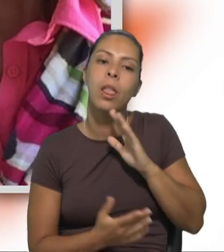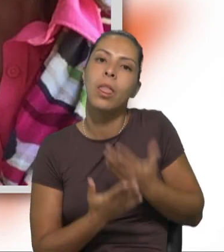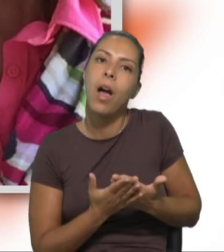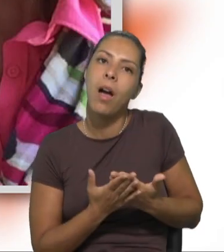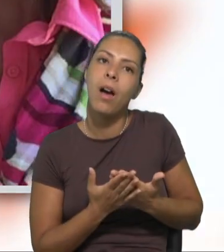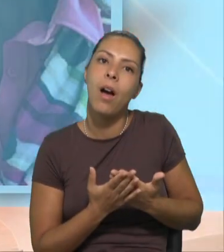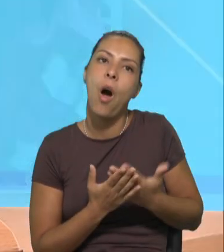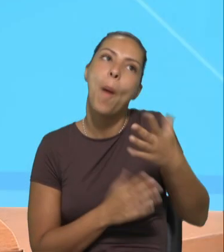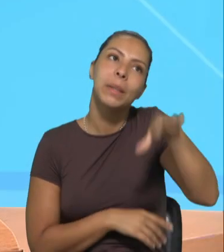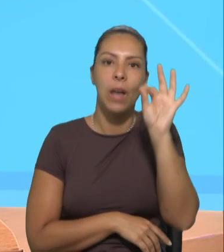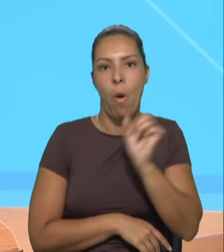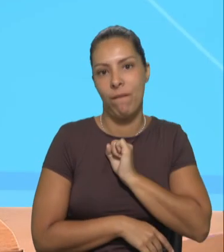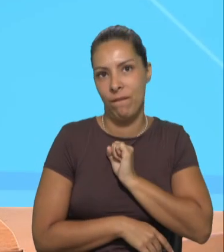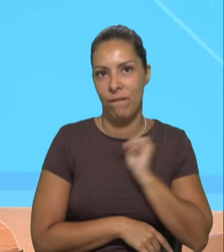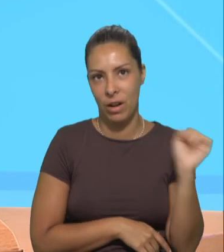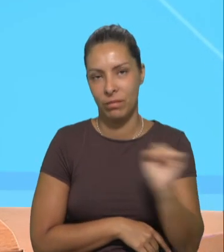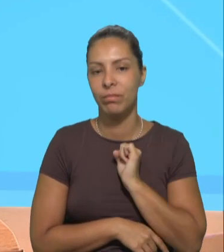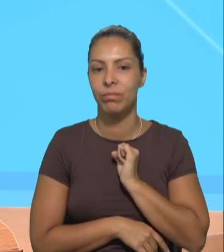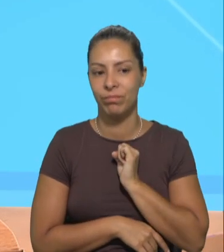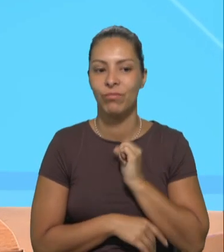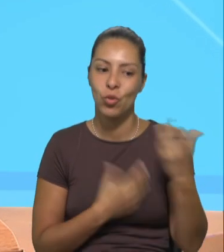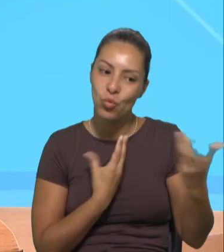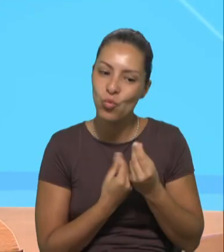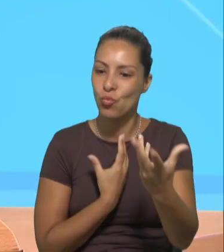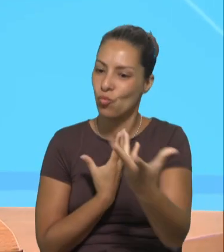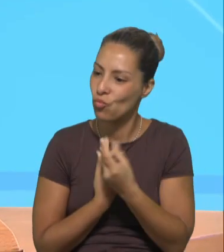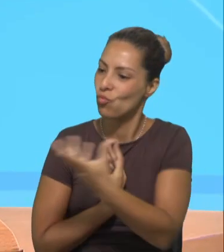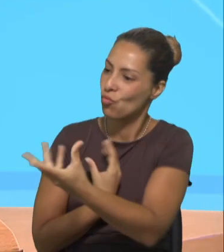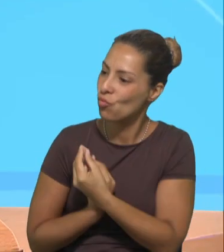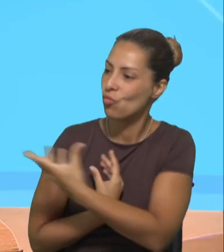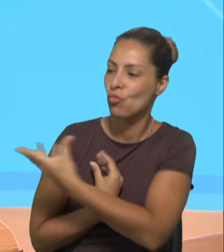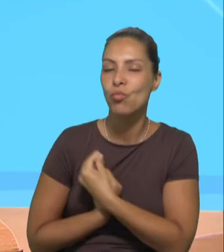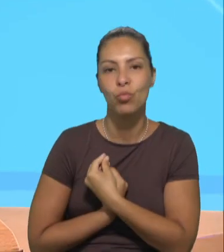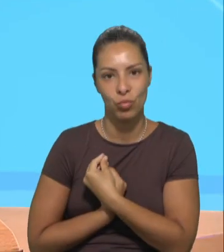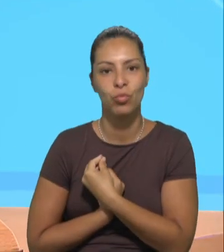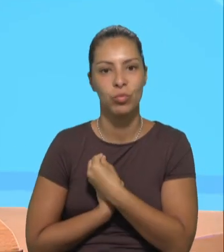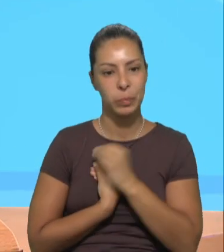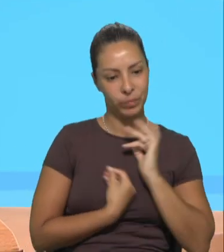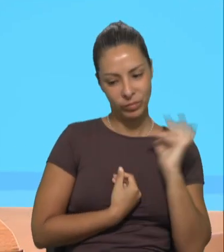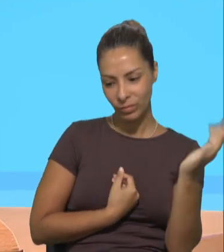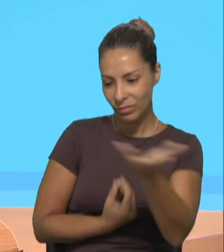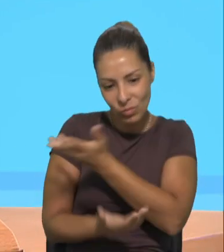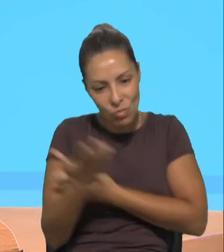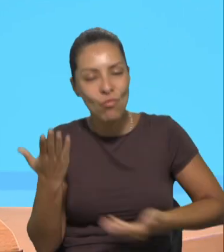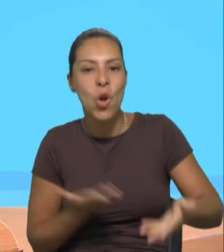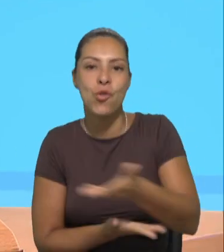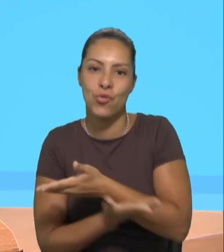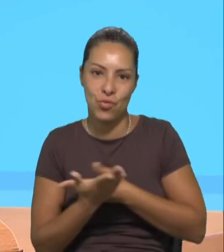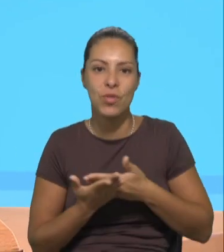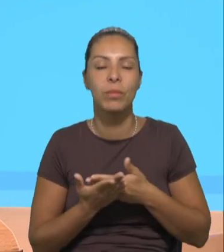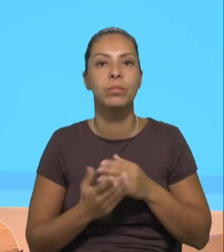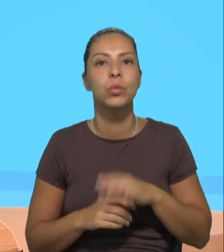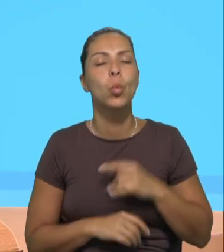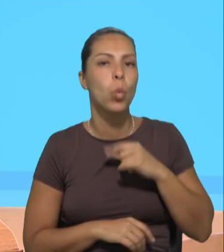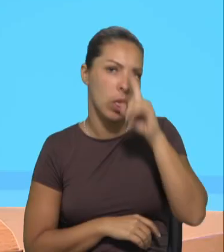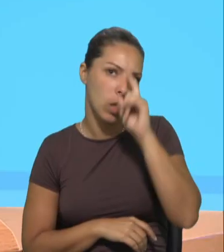nossa opção, estarmos uns com os outros, construir as coisas em conjunto, não é? Quando foi aquela bicicleta, lembro-me que